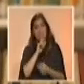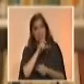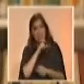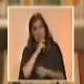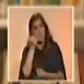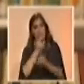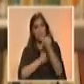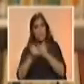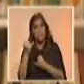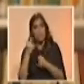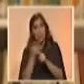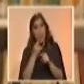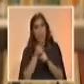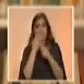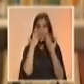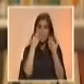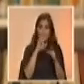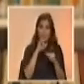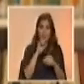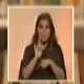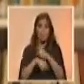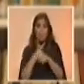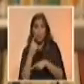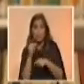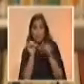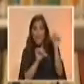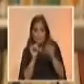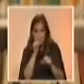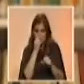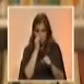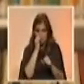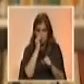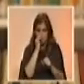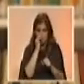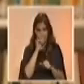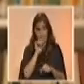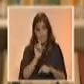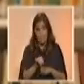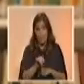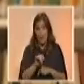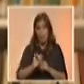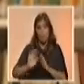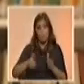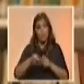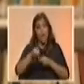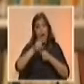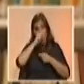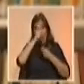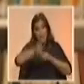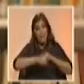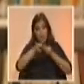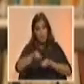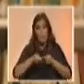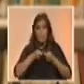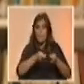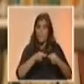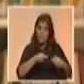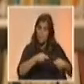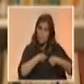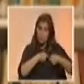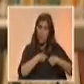ingredientes naturais por outros sintéticos. E o próprio produtor agrícola também é pressionado para